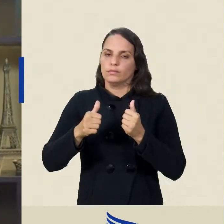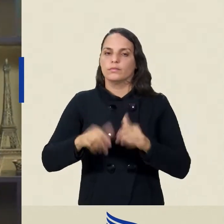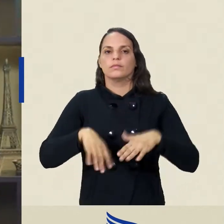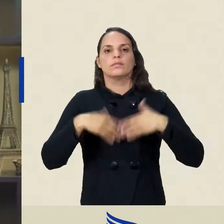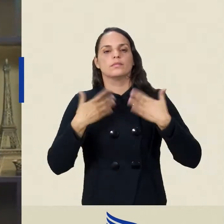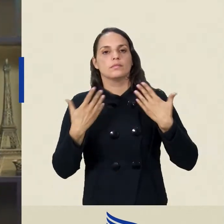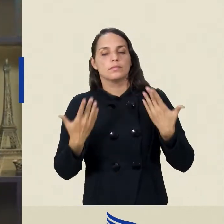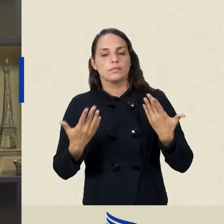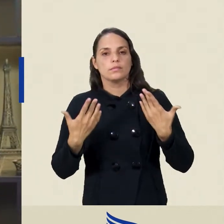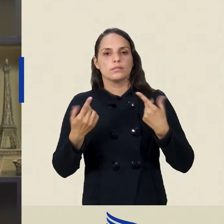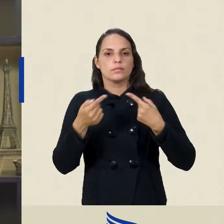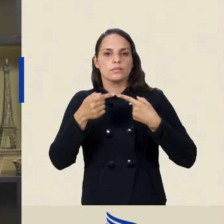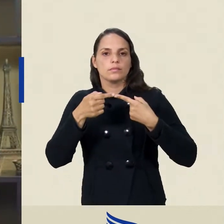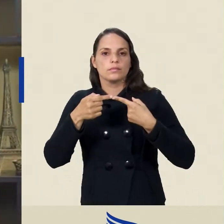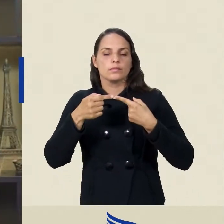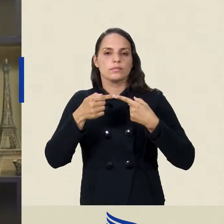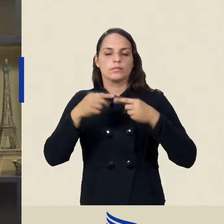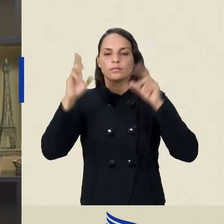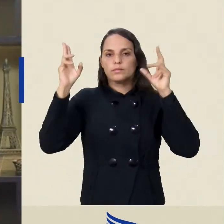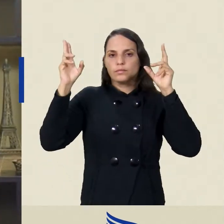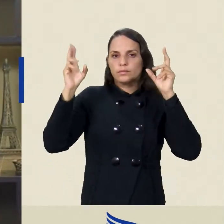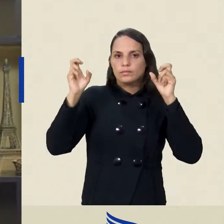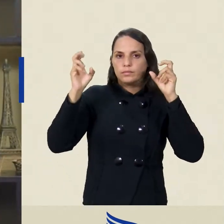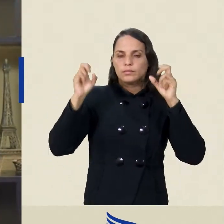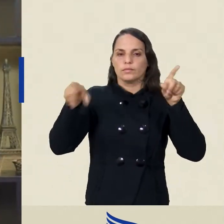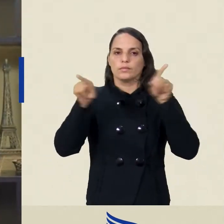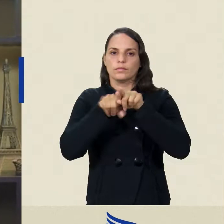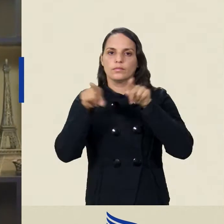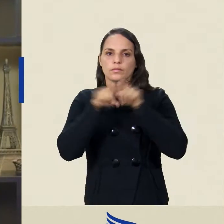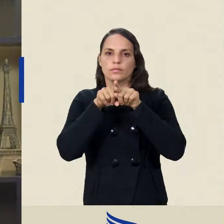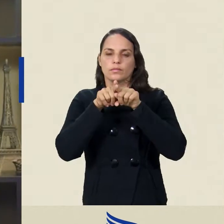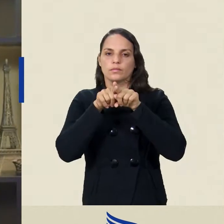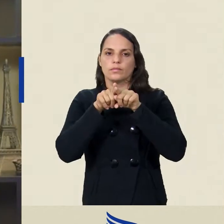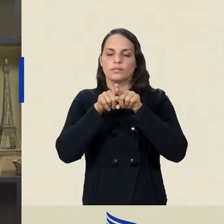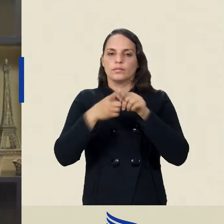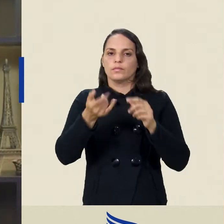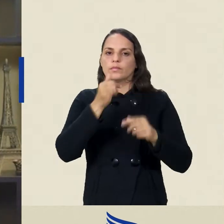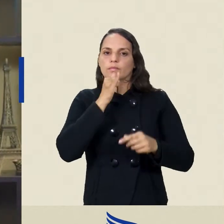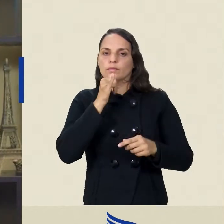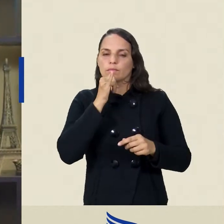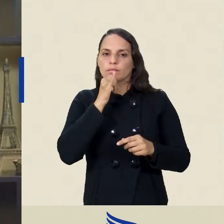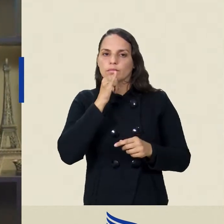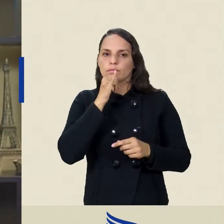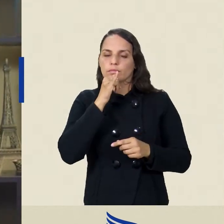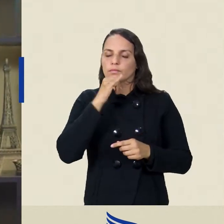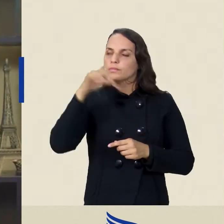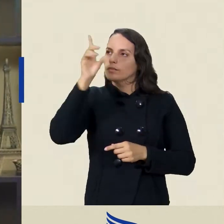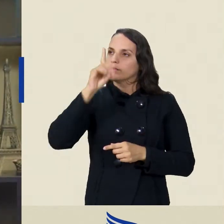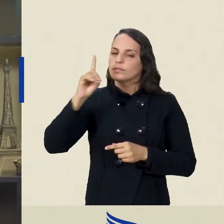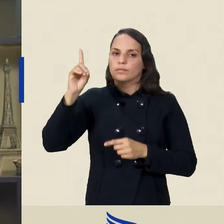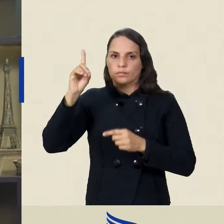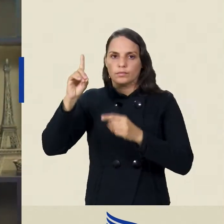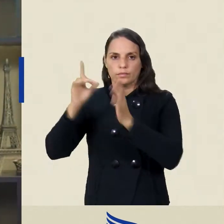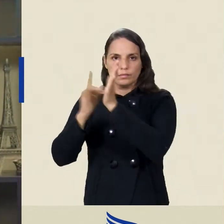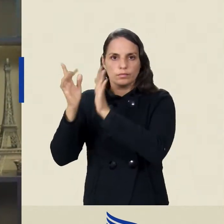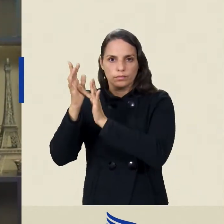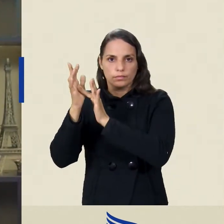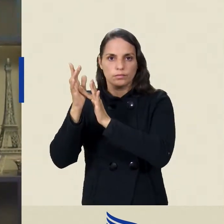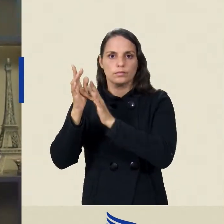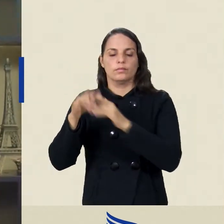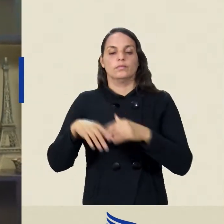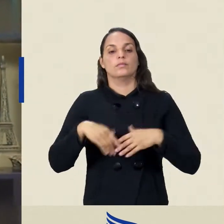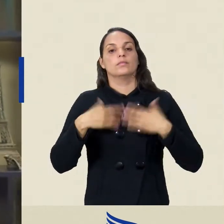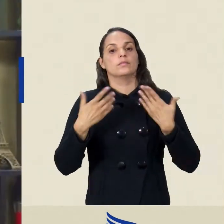conformidade com o sentido do termo nos mandamentos e no exemplo de nosso bendito Salvador. Certa